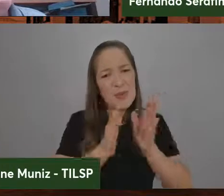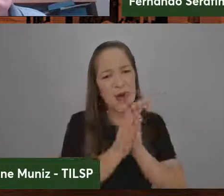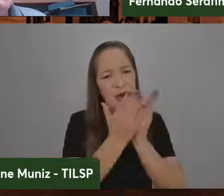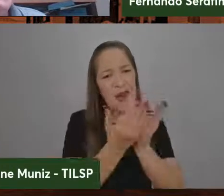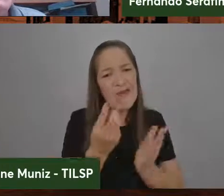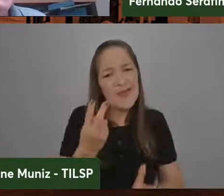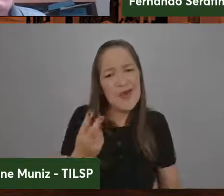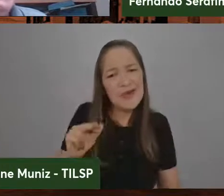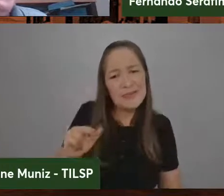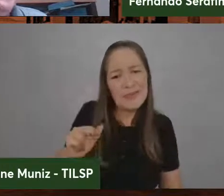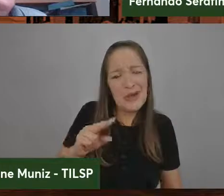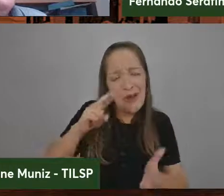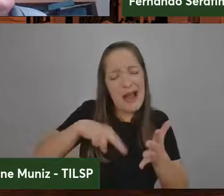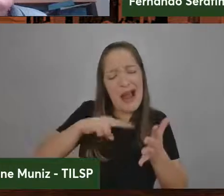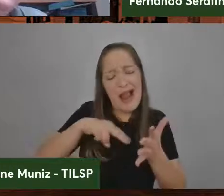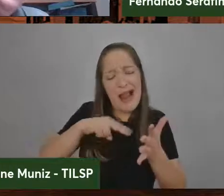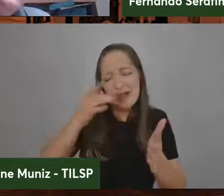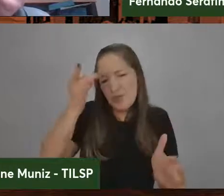porque...